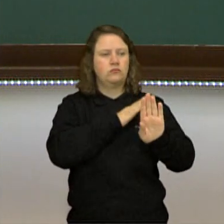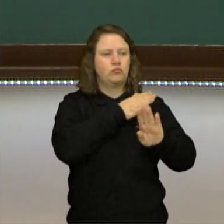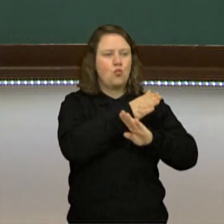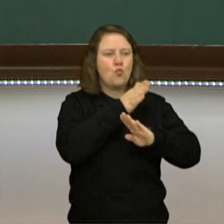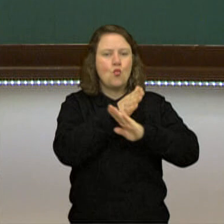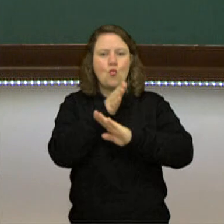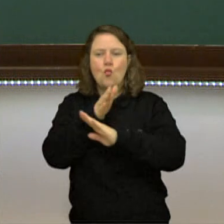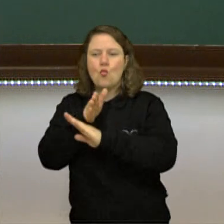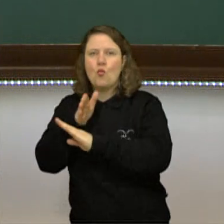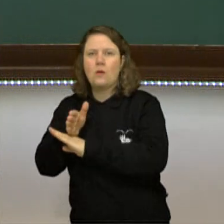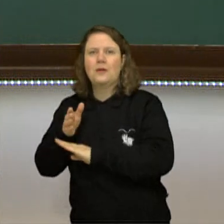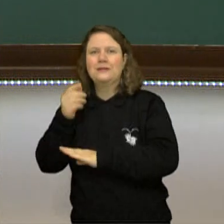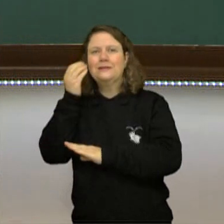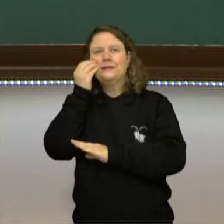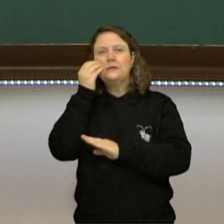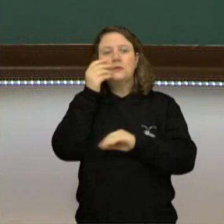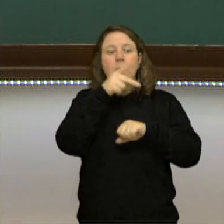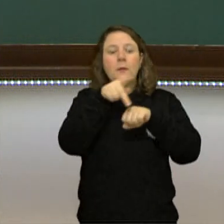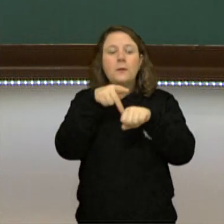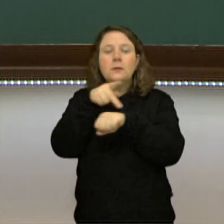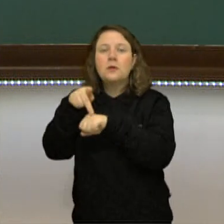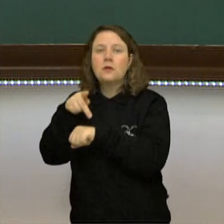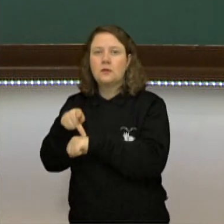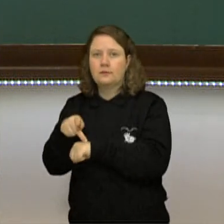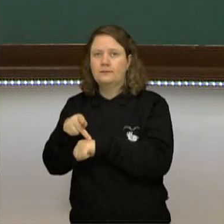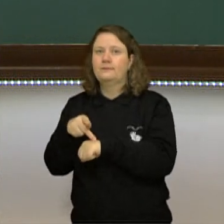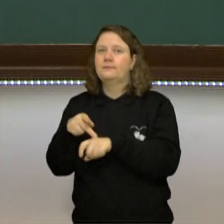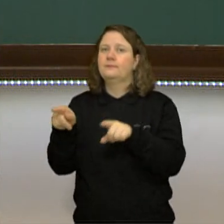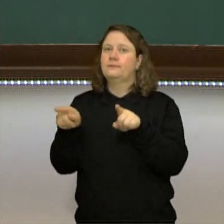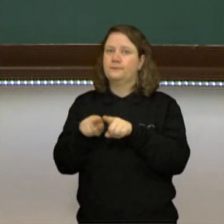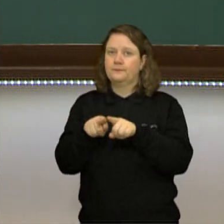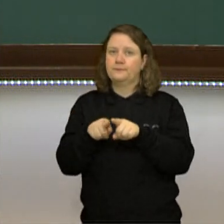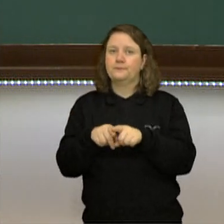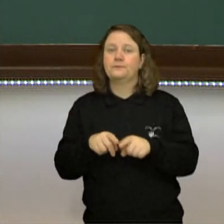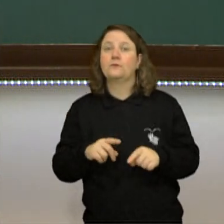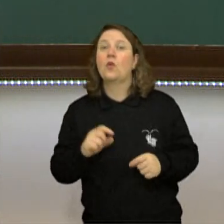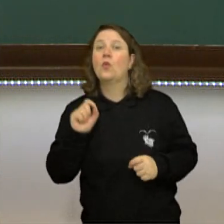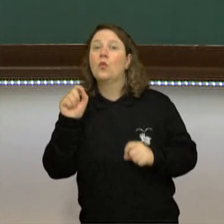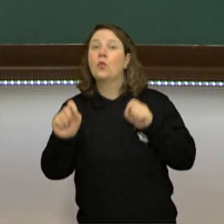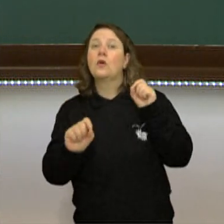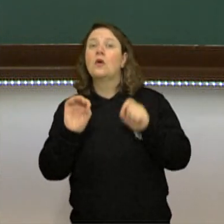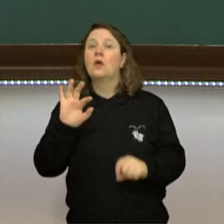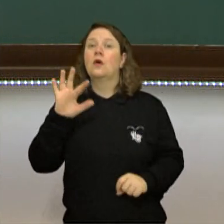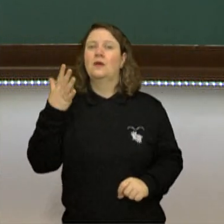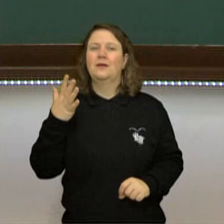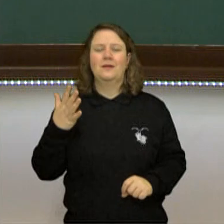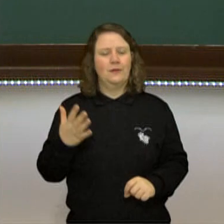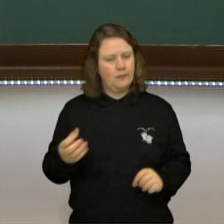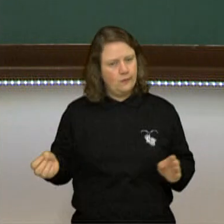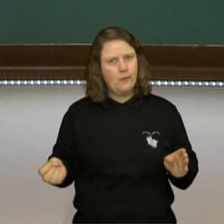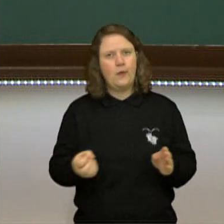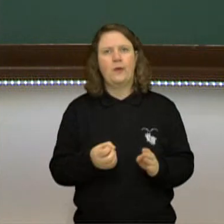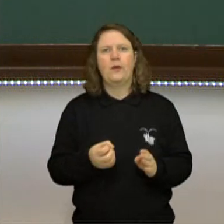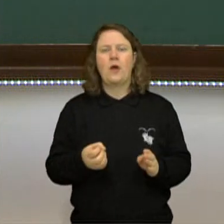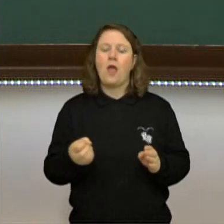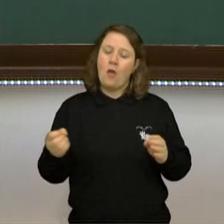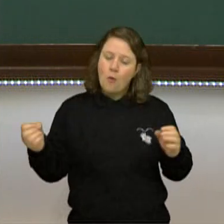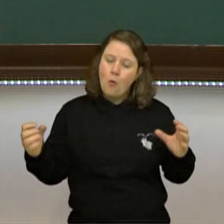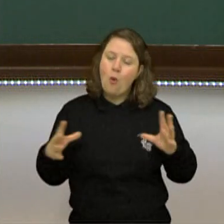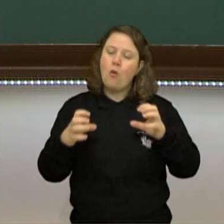se aproveitando, por exemplo, da descolonização que estava havendo da África. Tá? Isso aí vai gerar novos conflitos